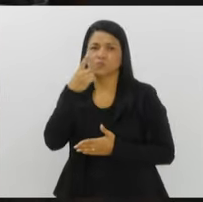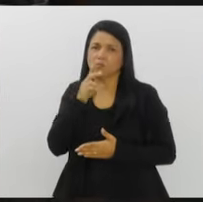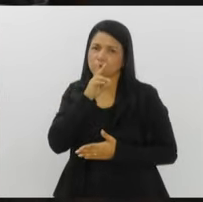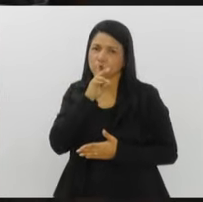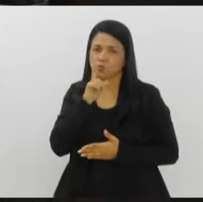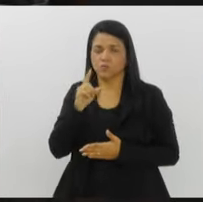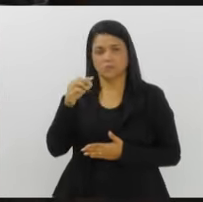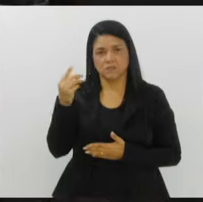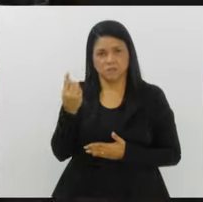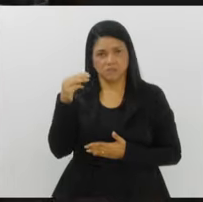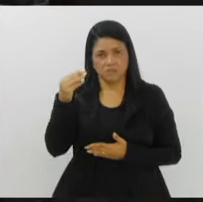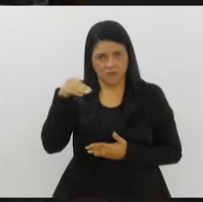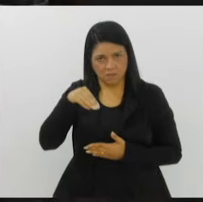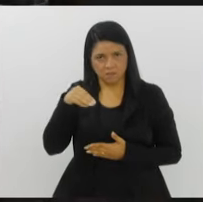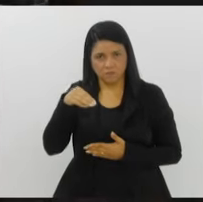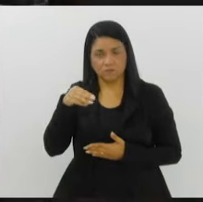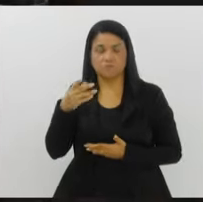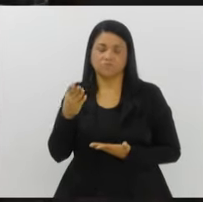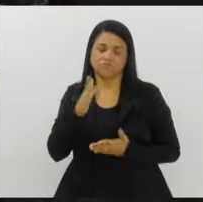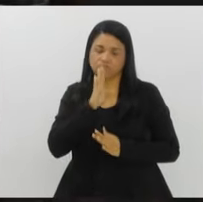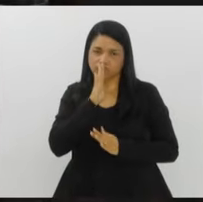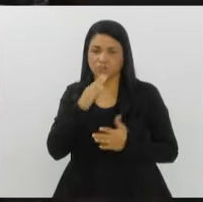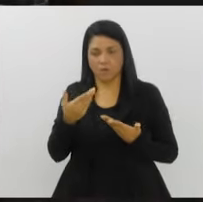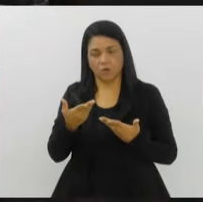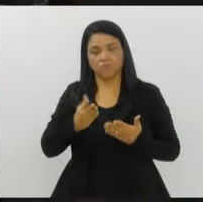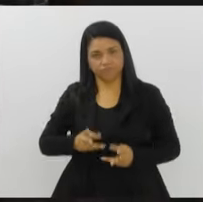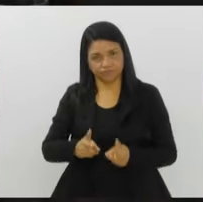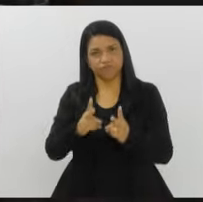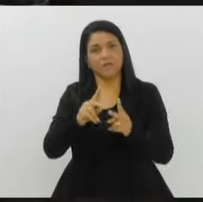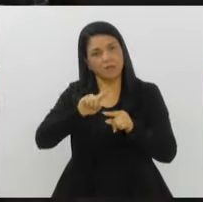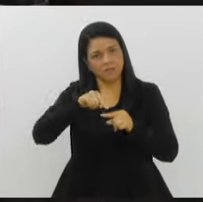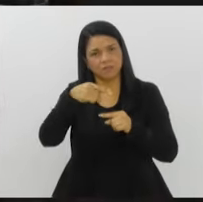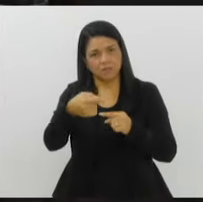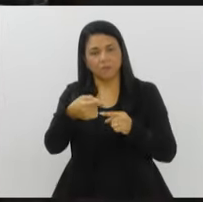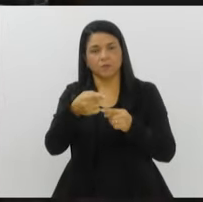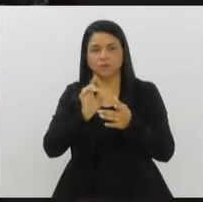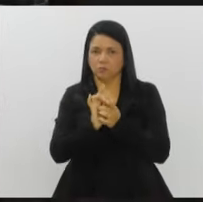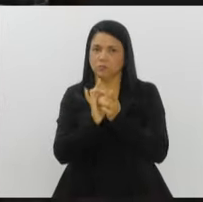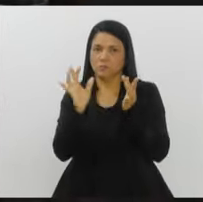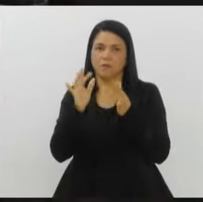preciso proceder. Tá, deputada? Logo em seguida a gente...